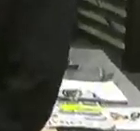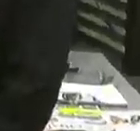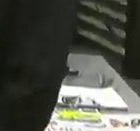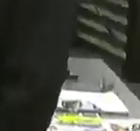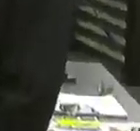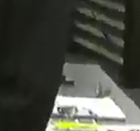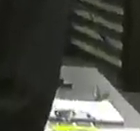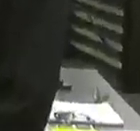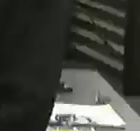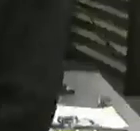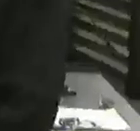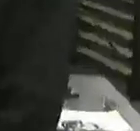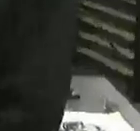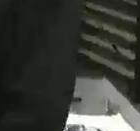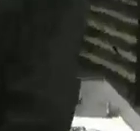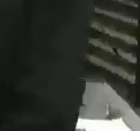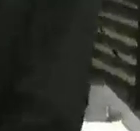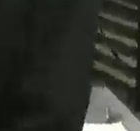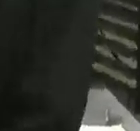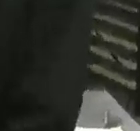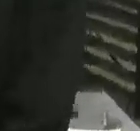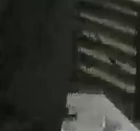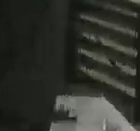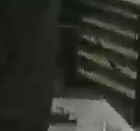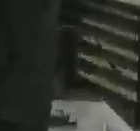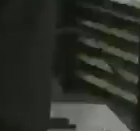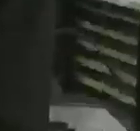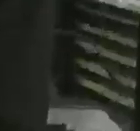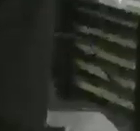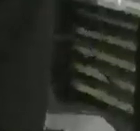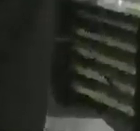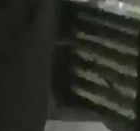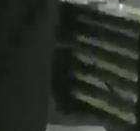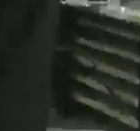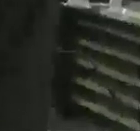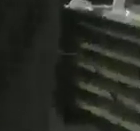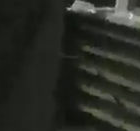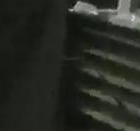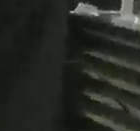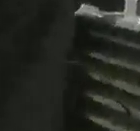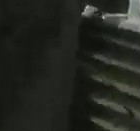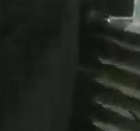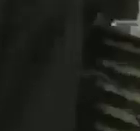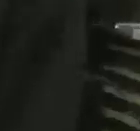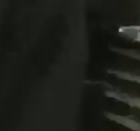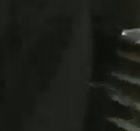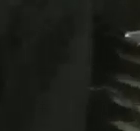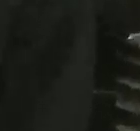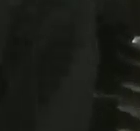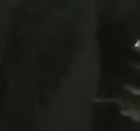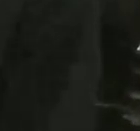aí sobre a cidade aqui para o Legislativo, né? Boa noite. Boa noite. Estamos reassumindo aqui a nossa função, né?